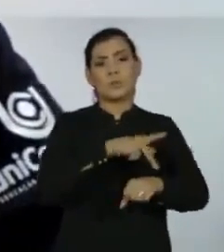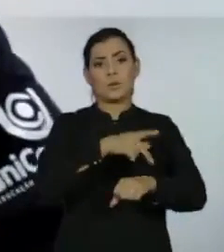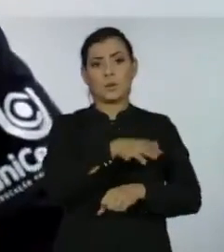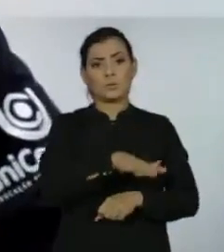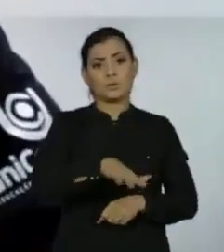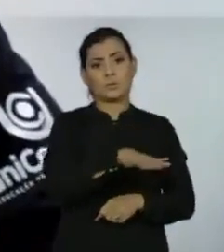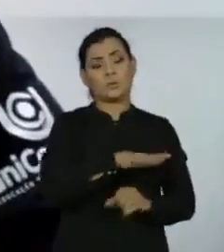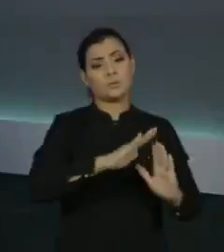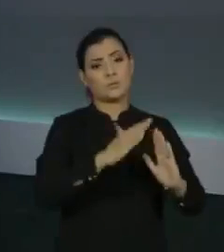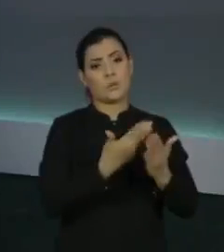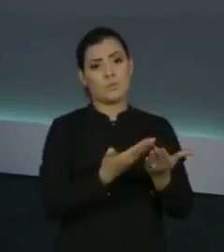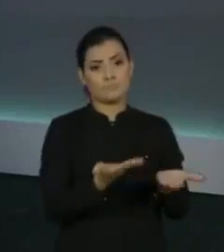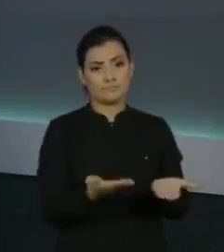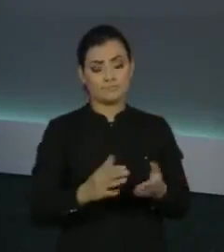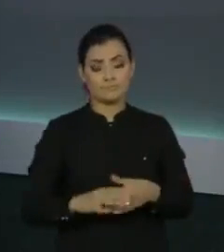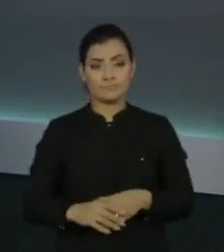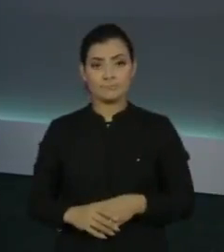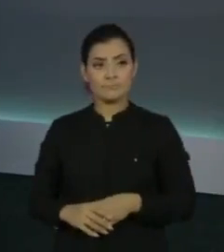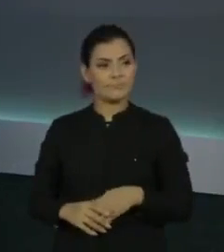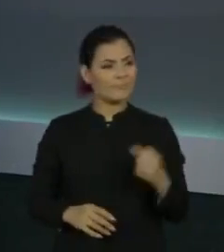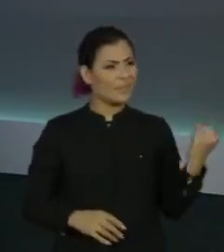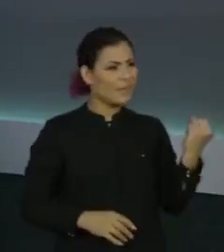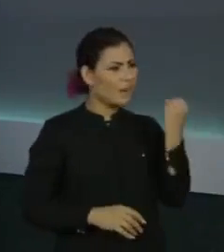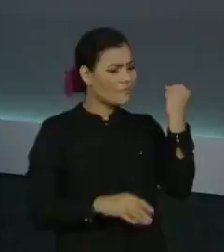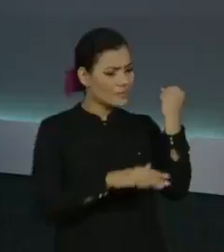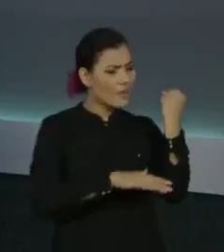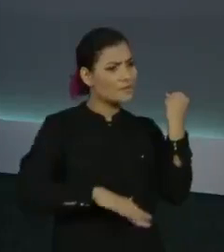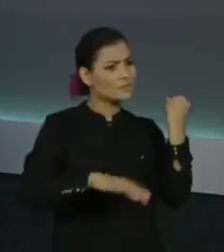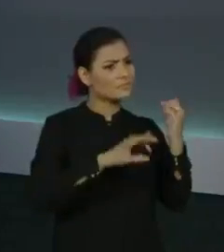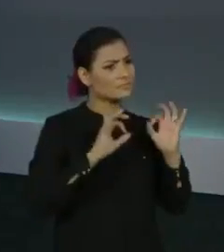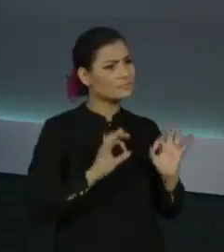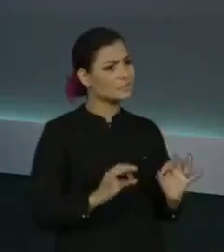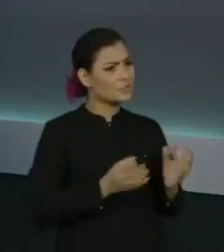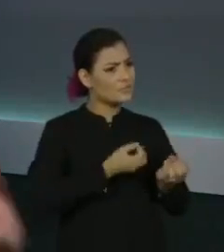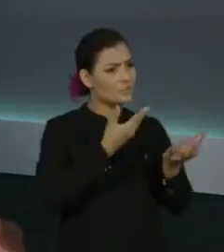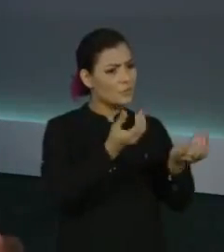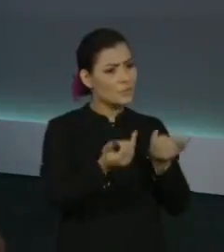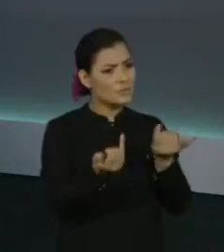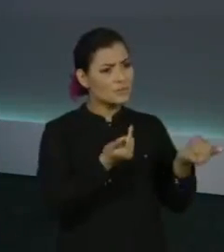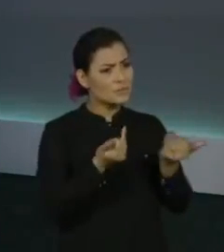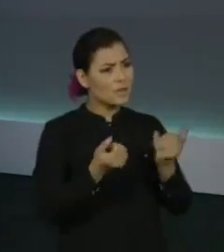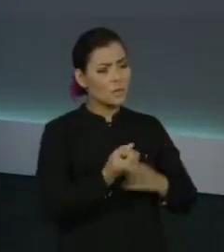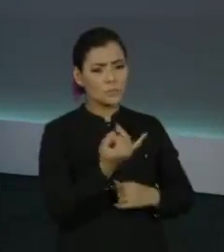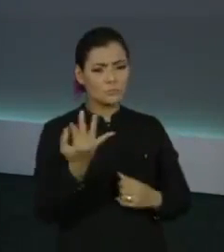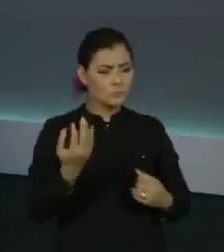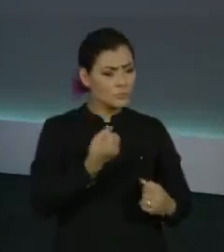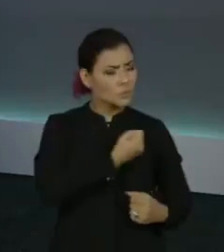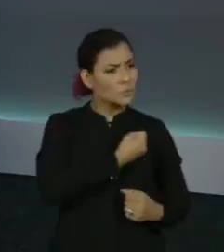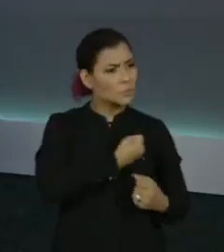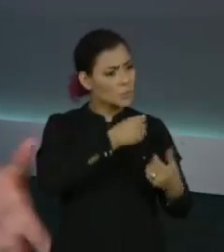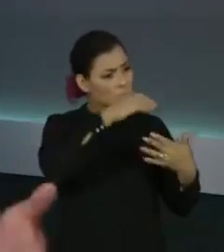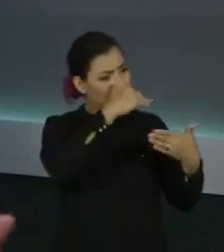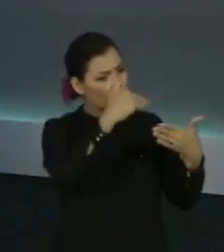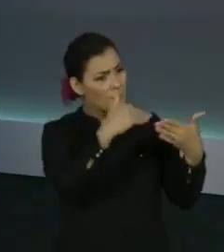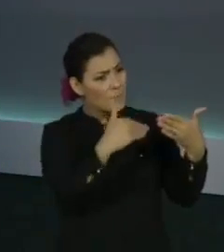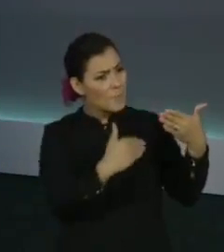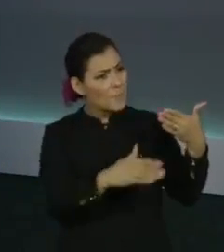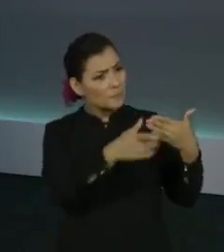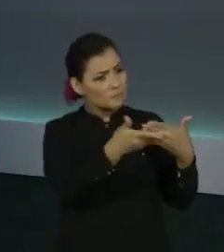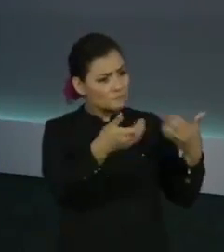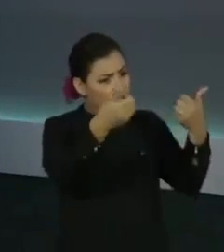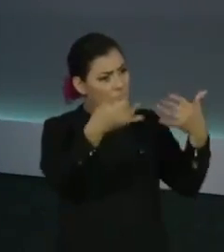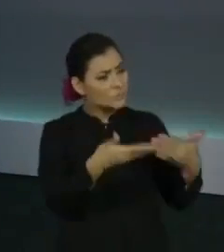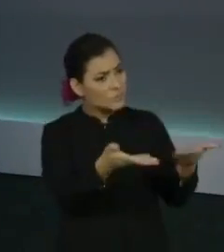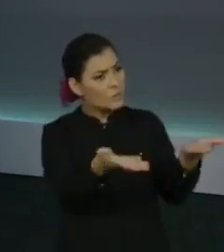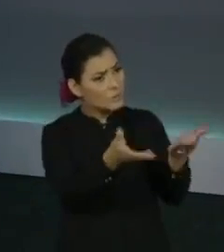ambiente escolar, E é a gravidade da situação e esses dados e os números que você nos